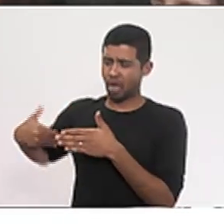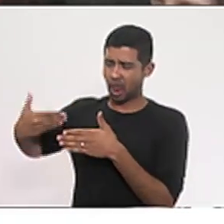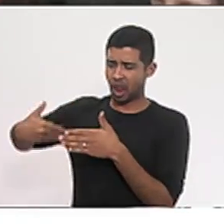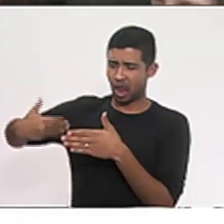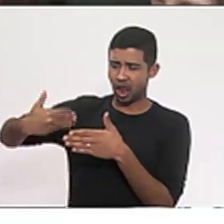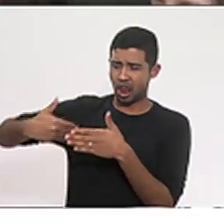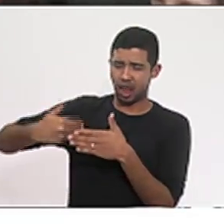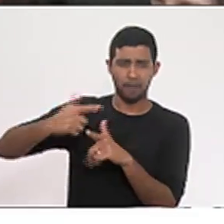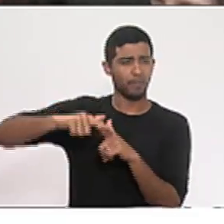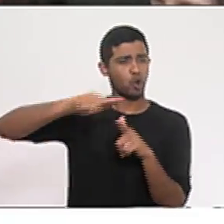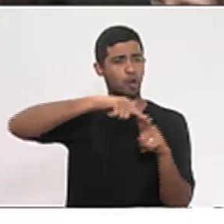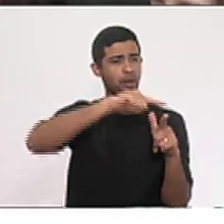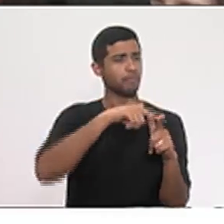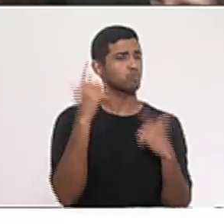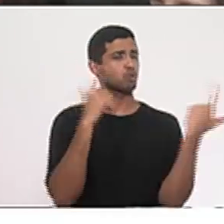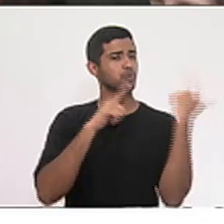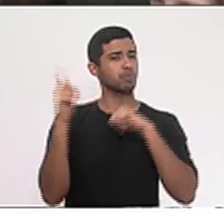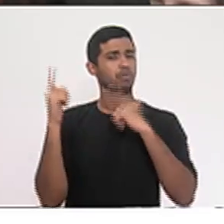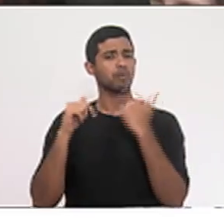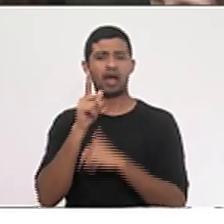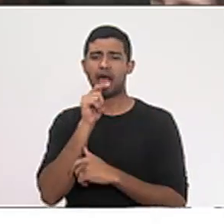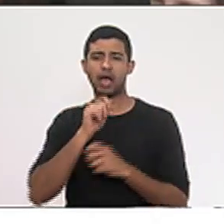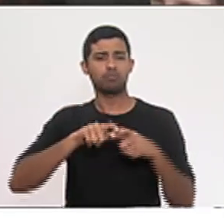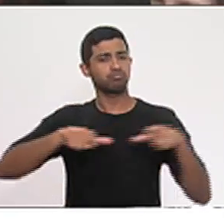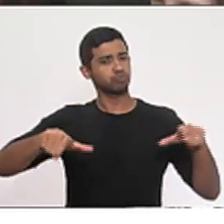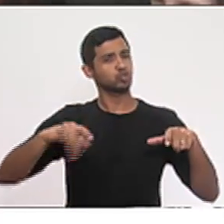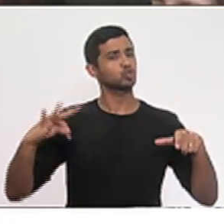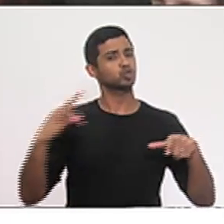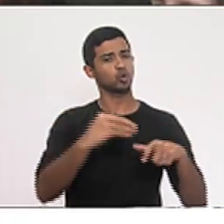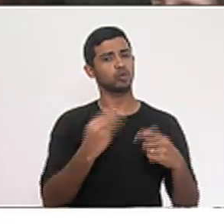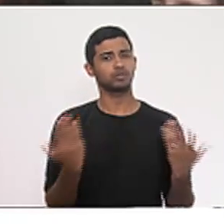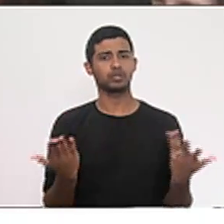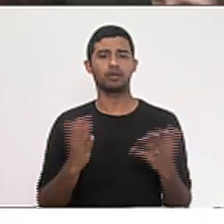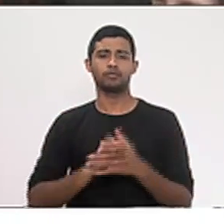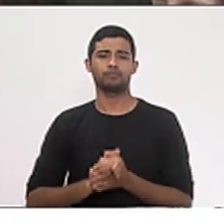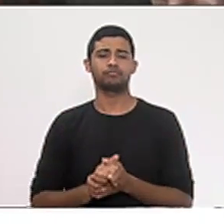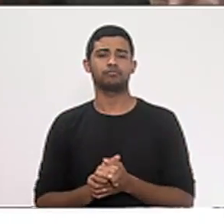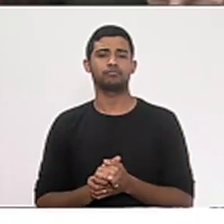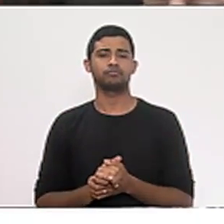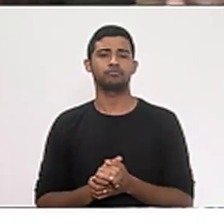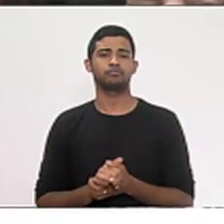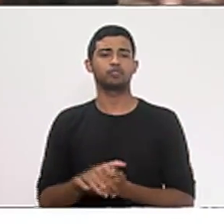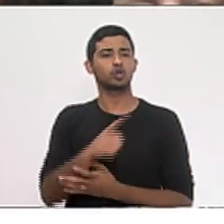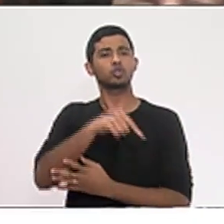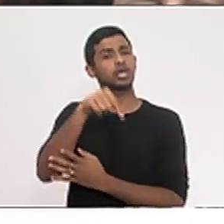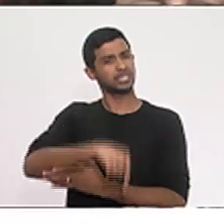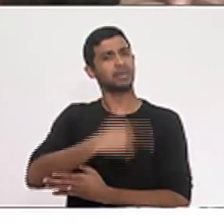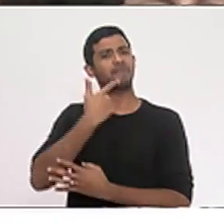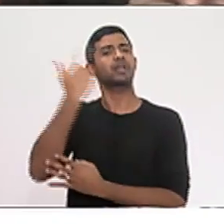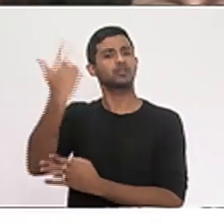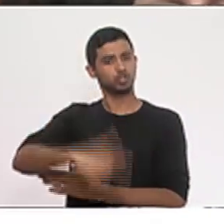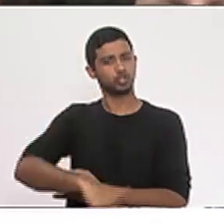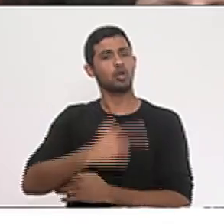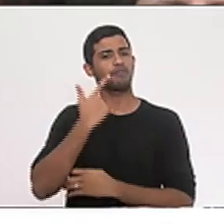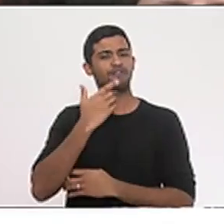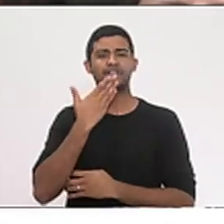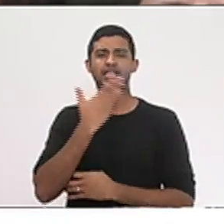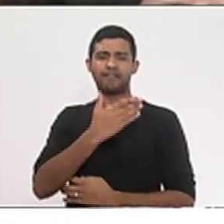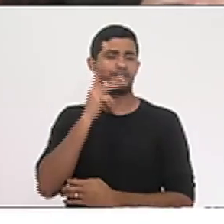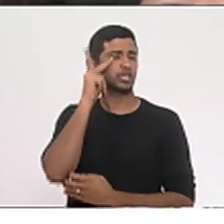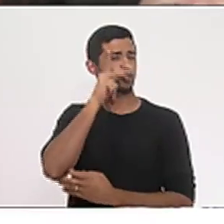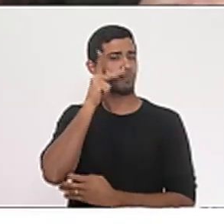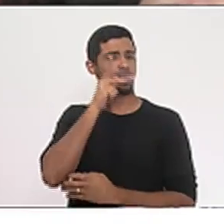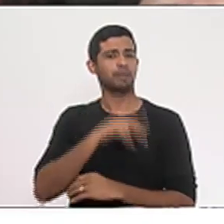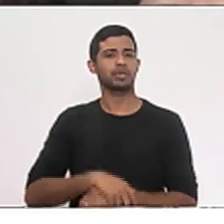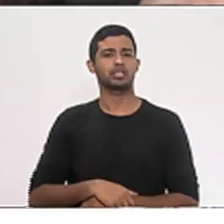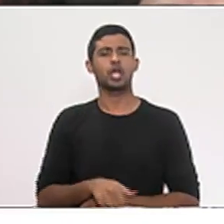de abastecimento de água no Rio de Janeiro, embora ainda tenhamos déficits a serem enfrentados. Portanto, nós estamos aqui para reafirmar, nessa frente